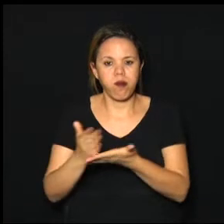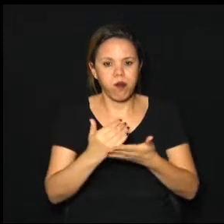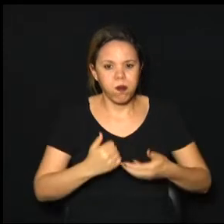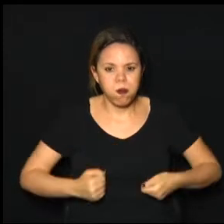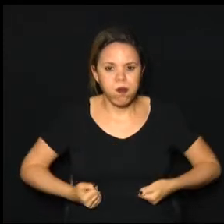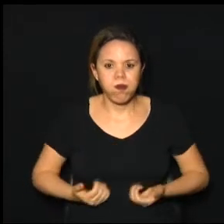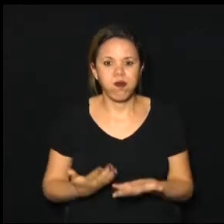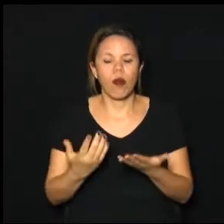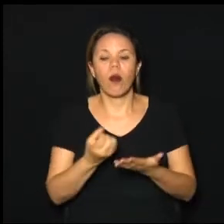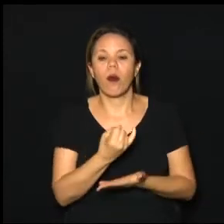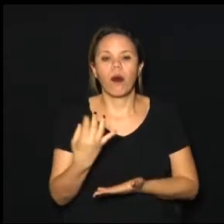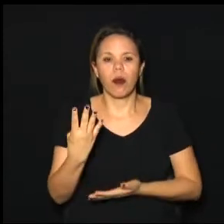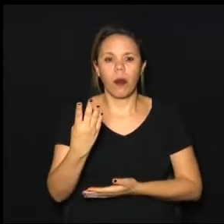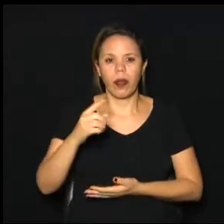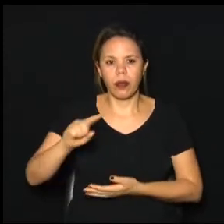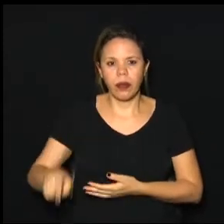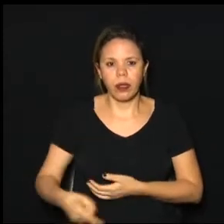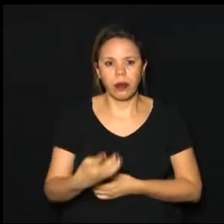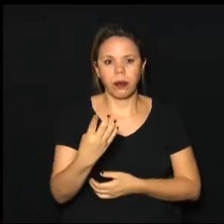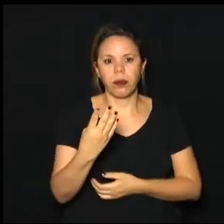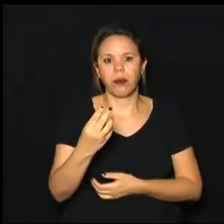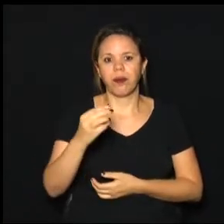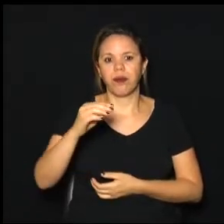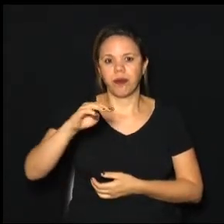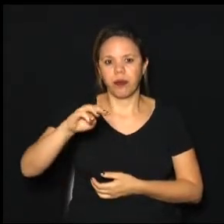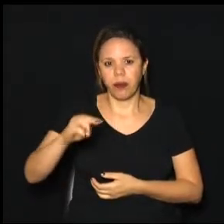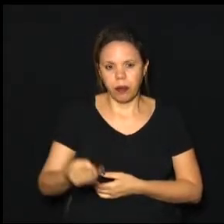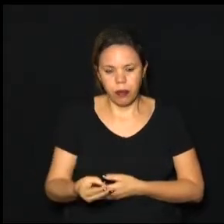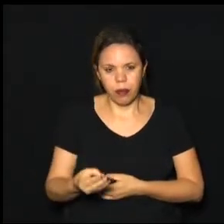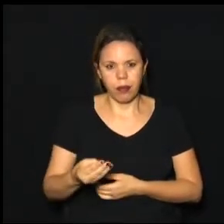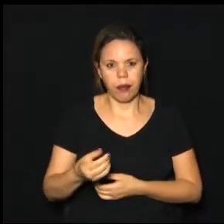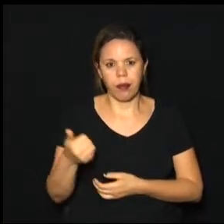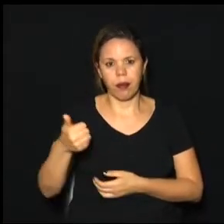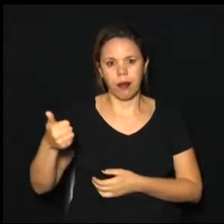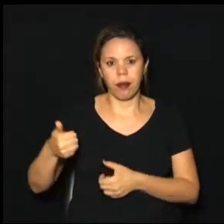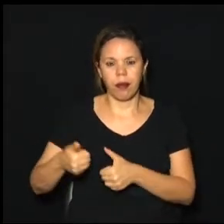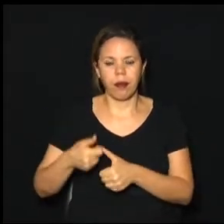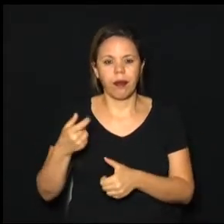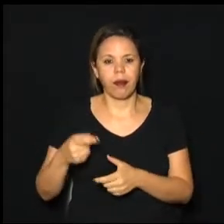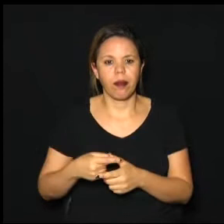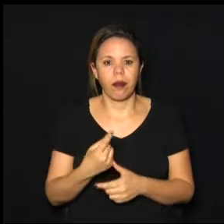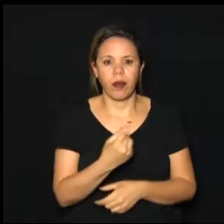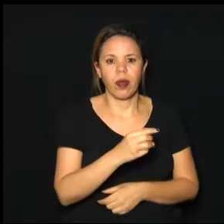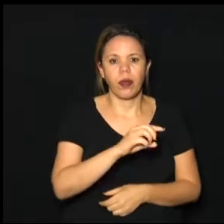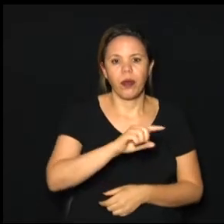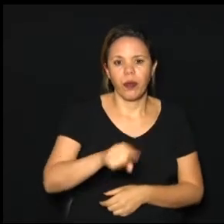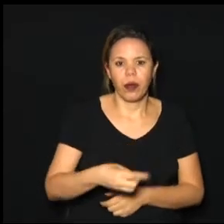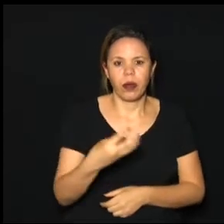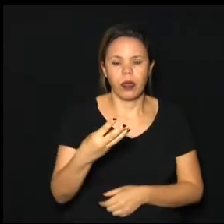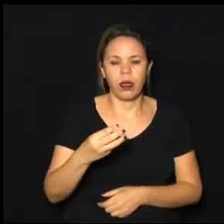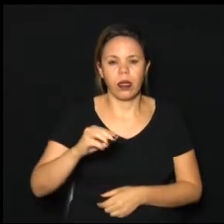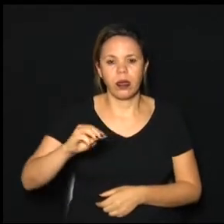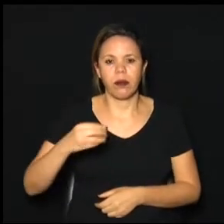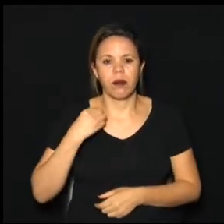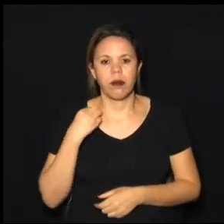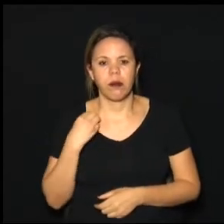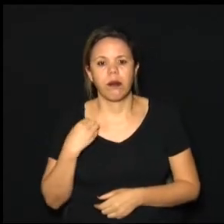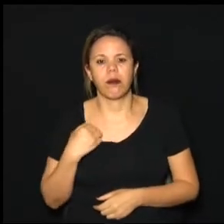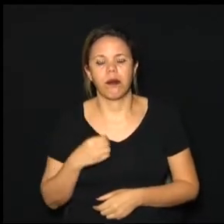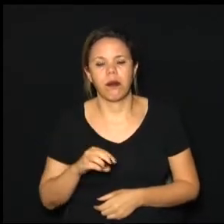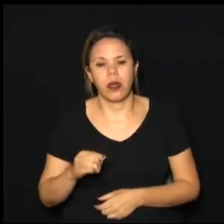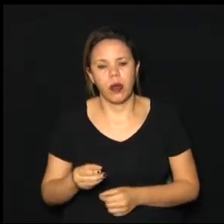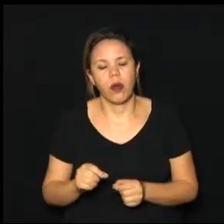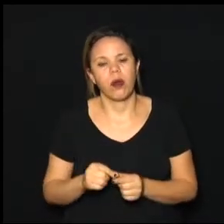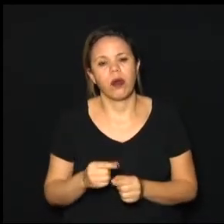gastar 4,4 milhões no primeiro turno e 1,3 milhão no segundo